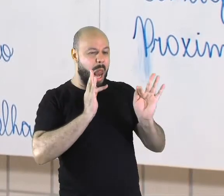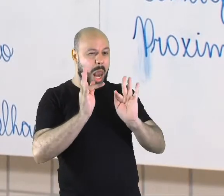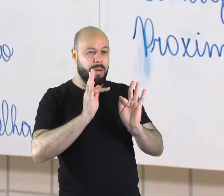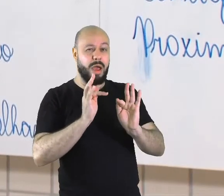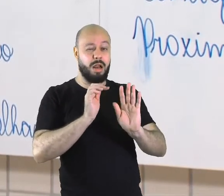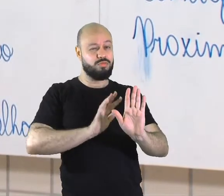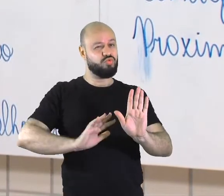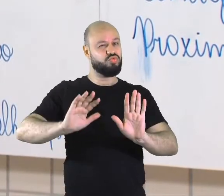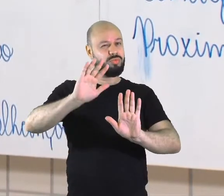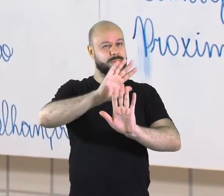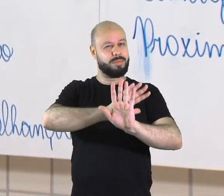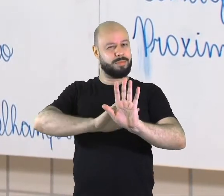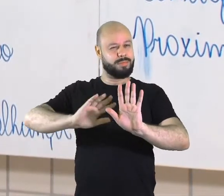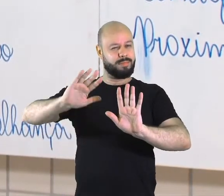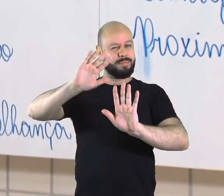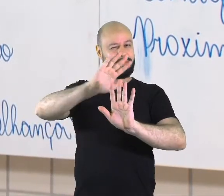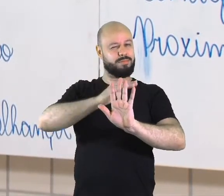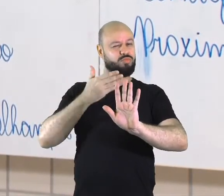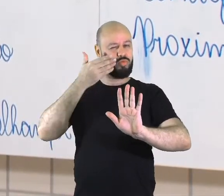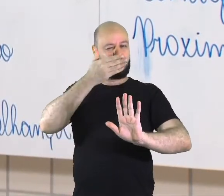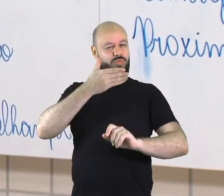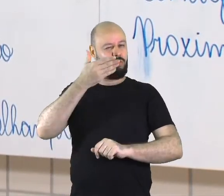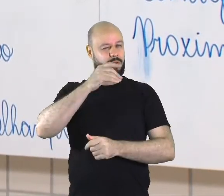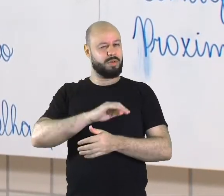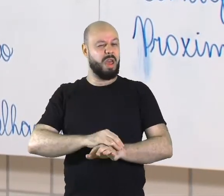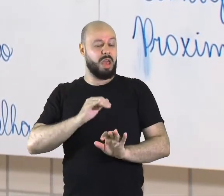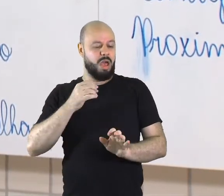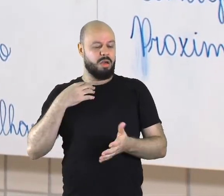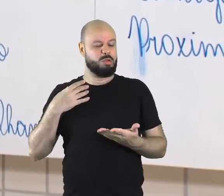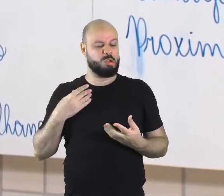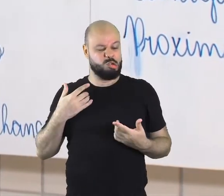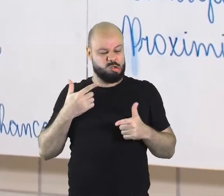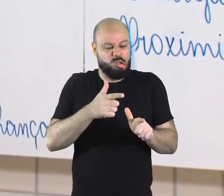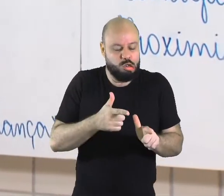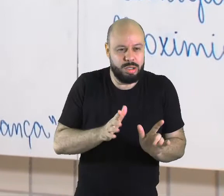suavizou, quando você suaviza, quando você não quer ser indelicado.